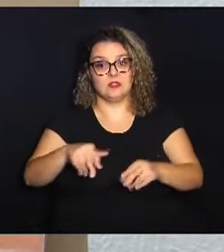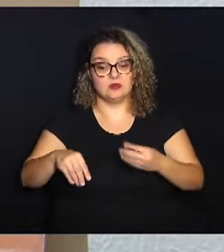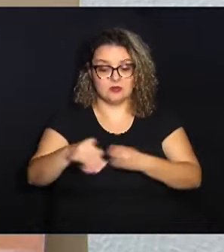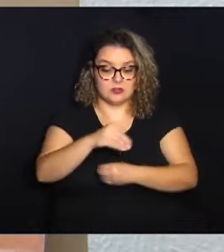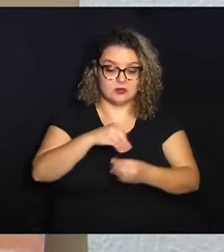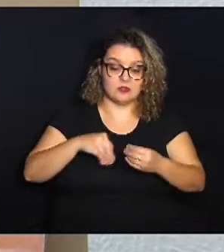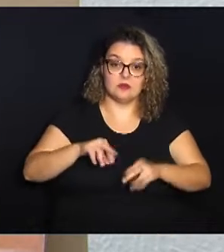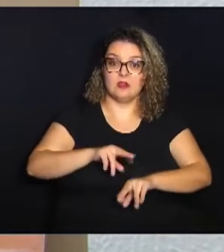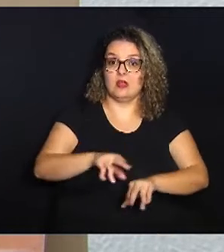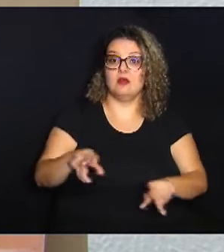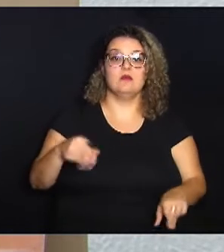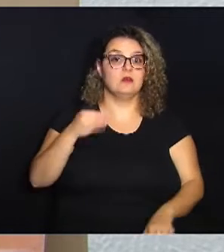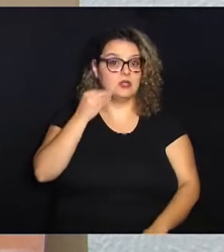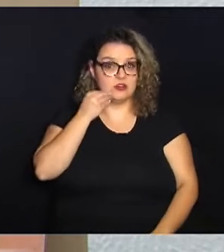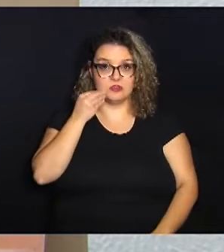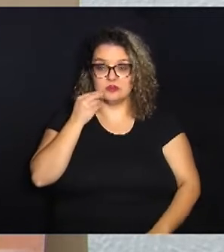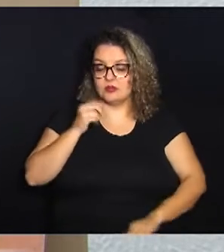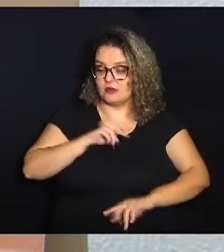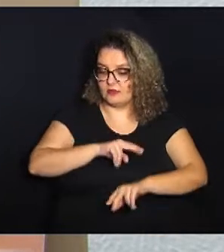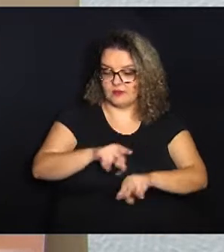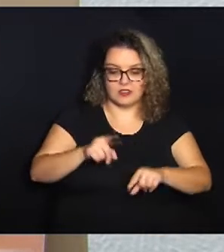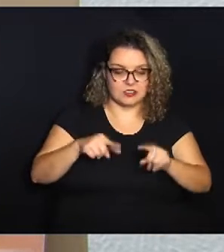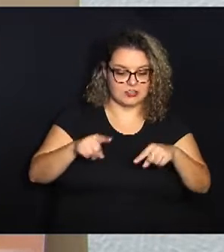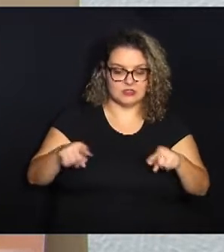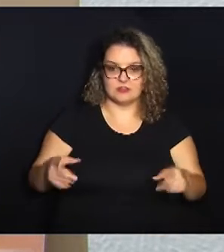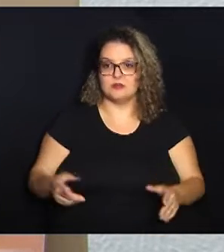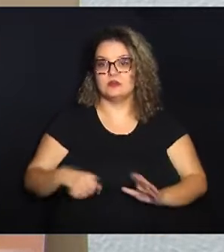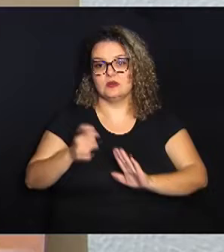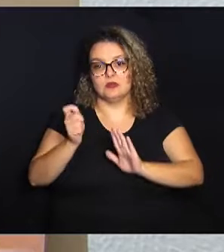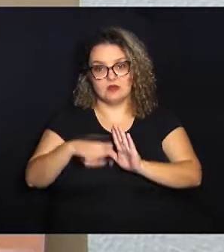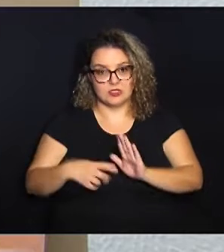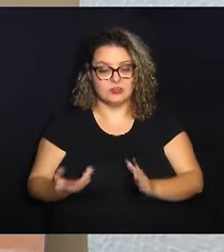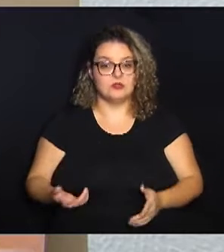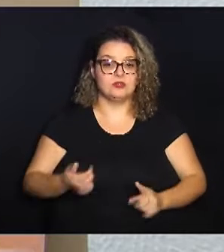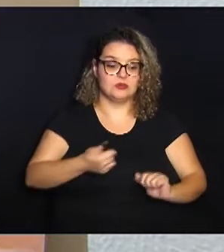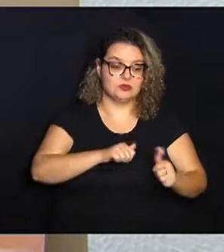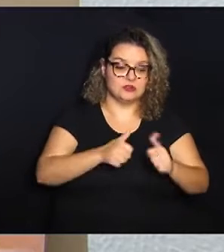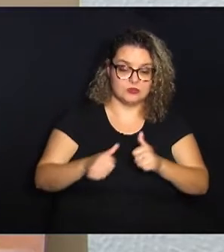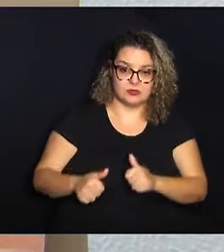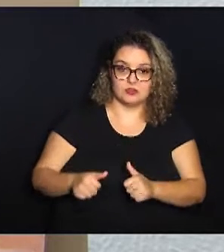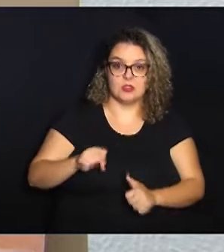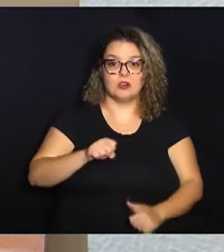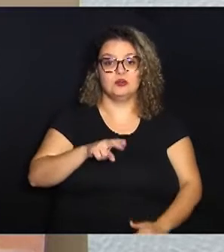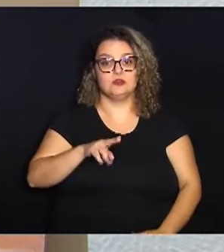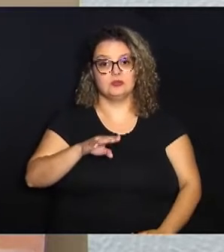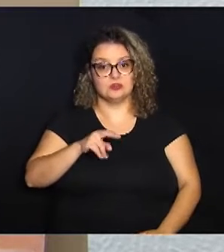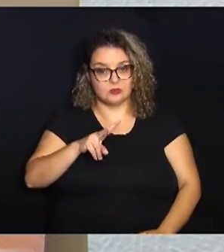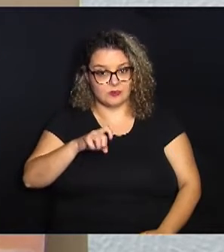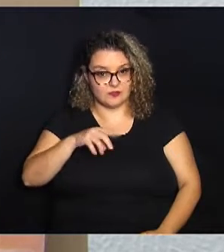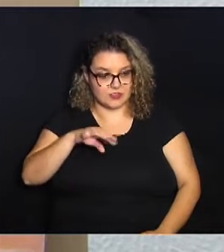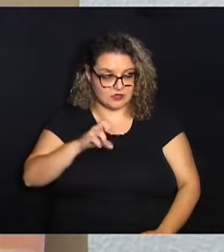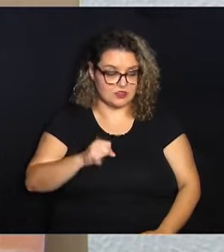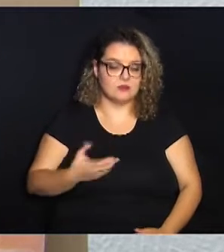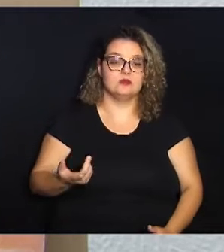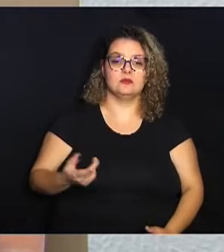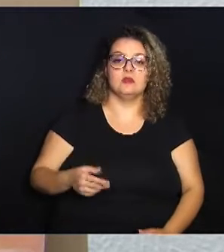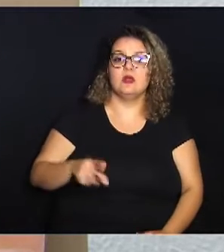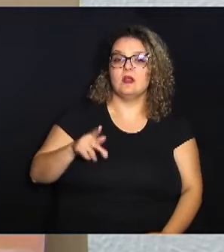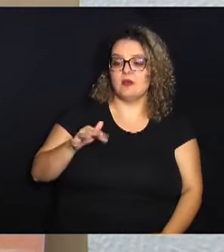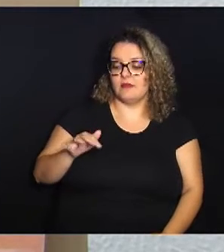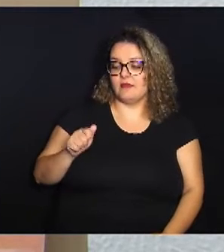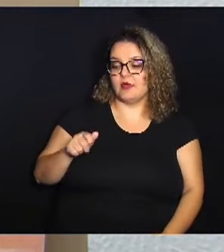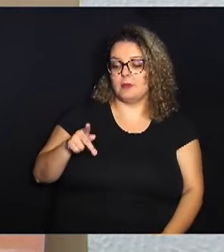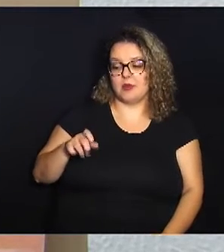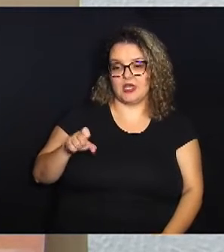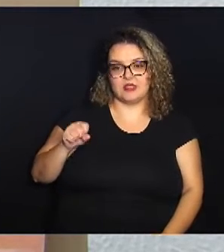vários testes, várias avaliações, junto com as subvenções que obtivemos também da FAPESP, da FINEP, e já